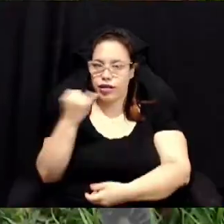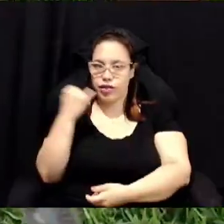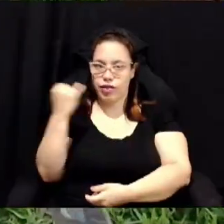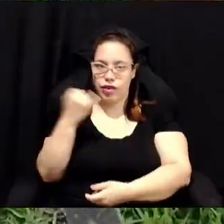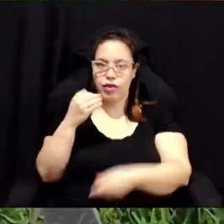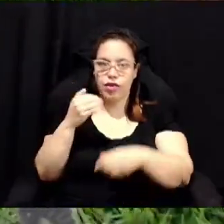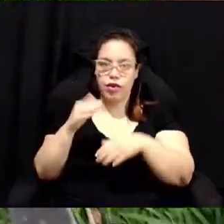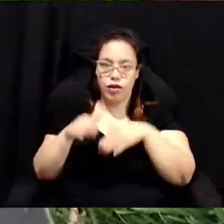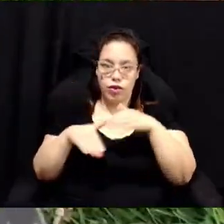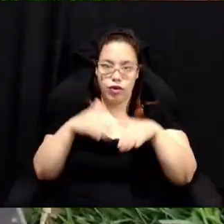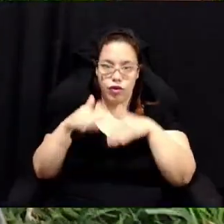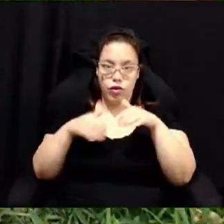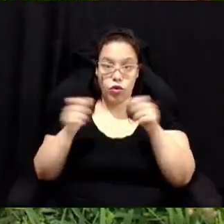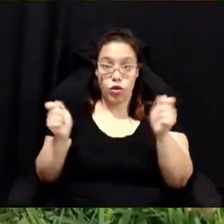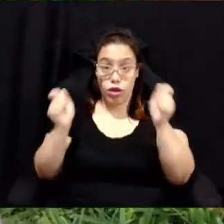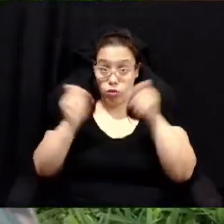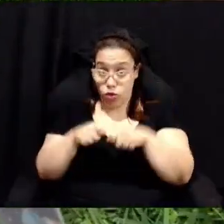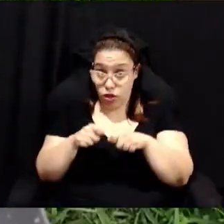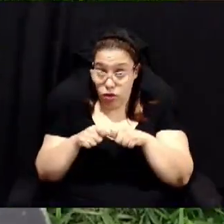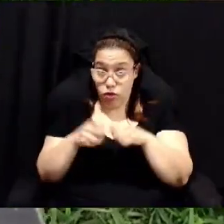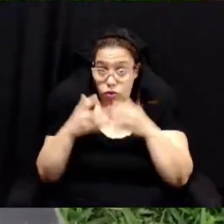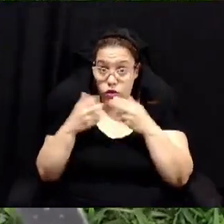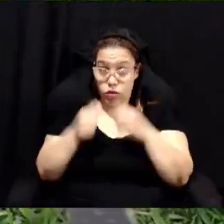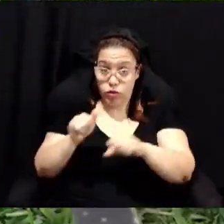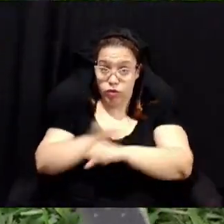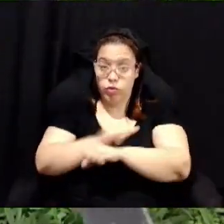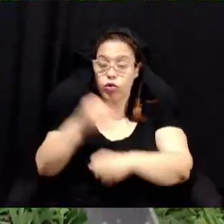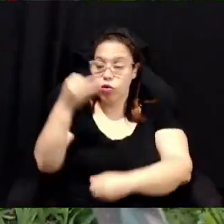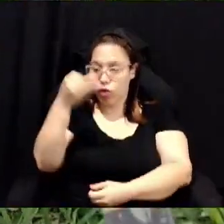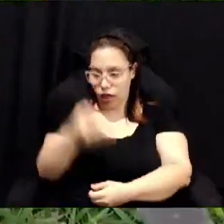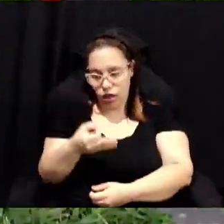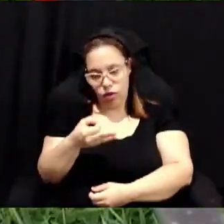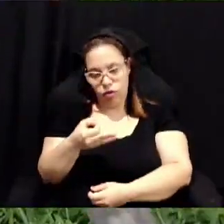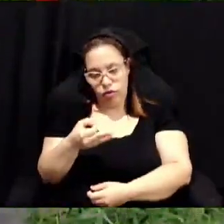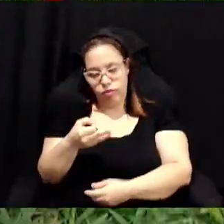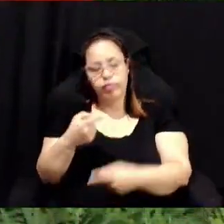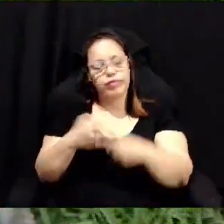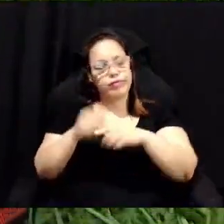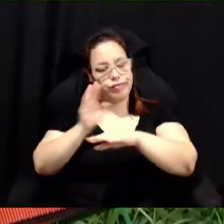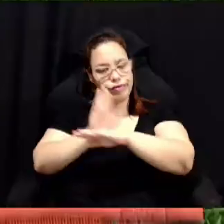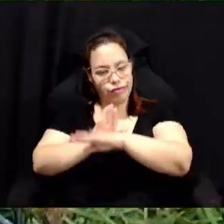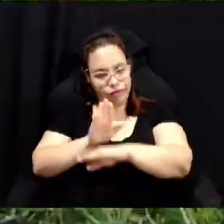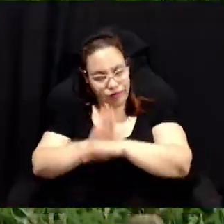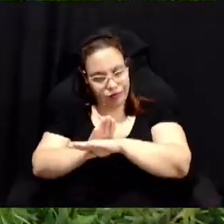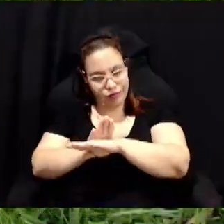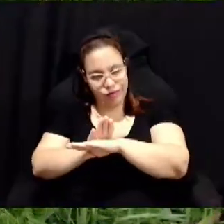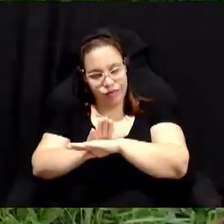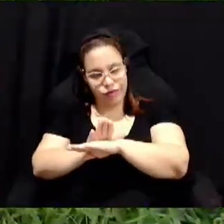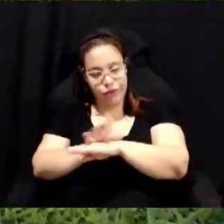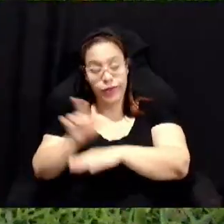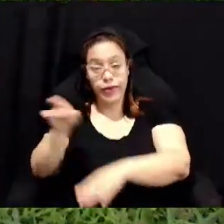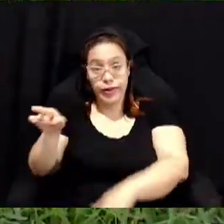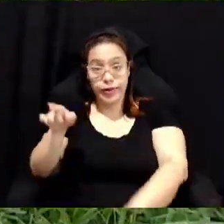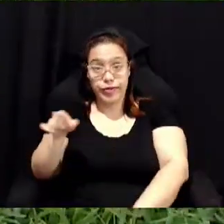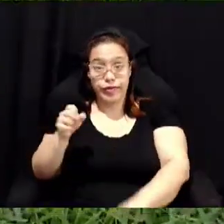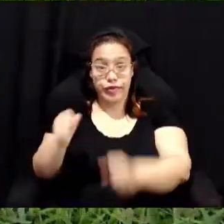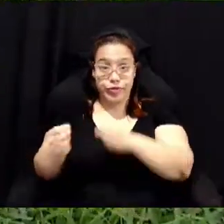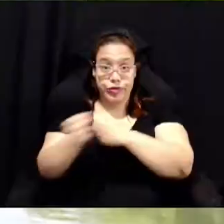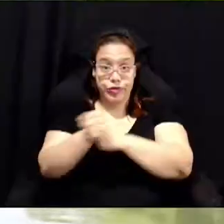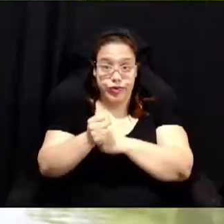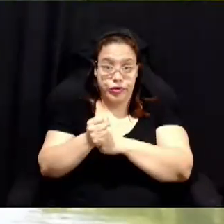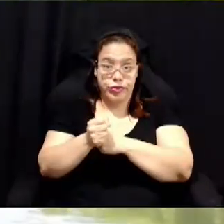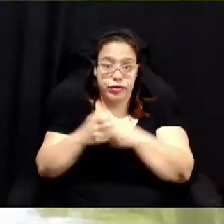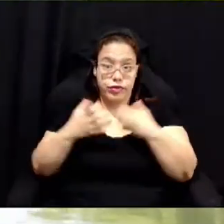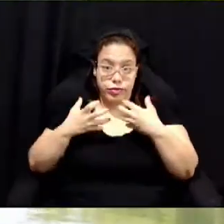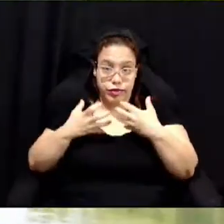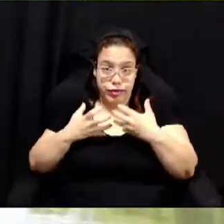Se possível, adquira um equipamento correto, porque ajuda muito tanto para eles não segurarem muito nosso peso e para a